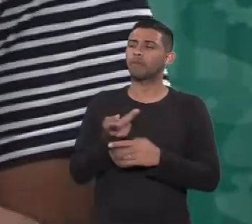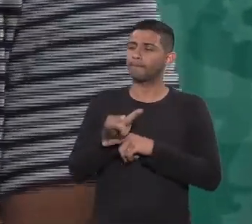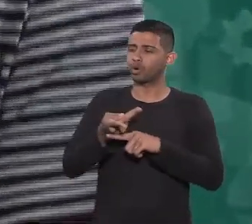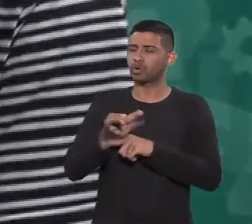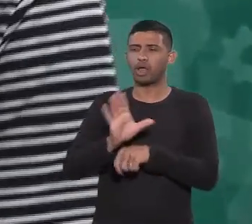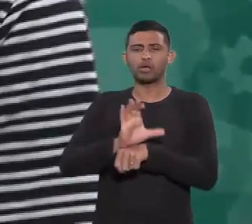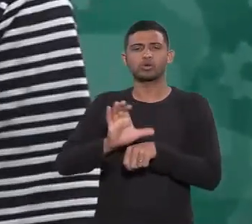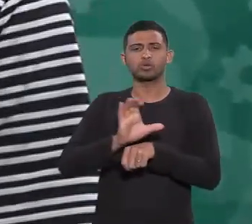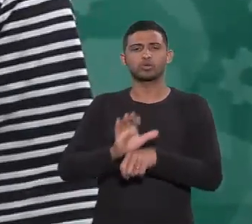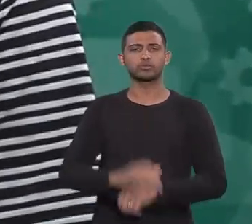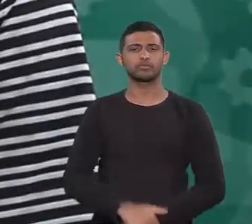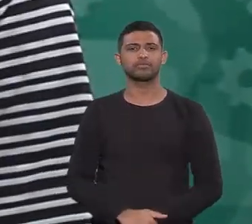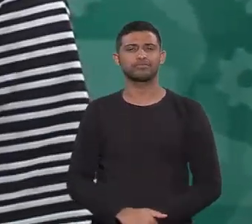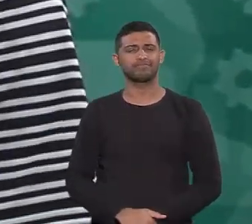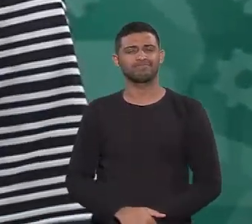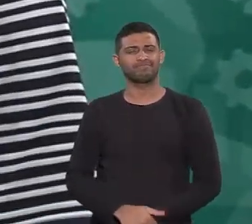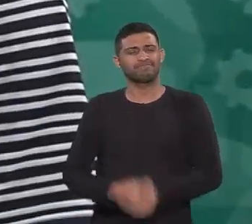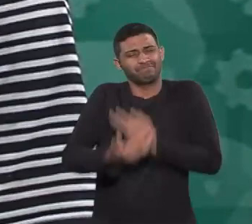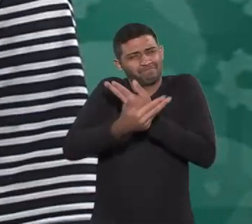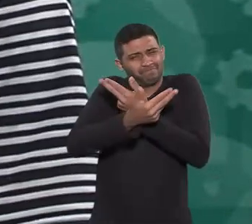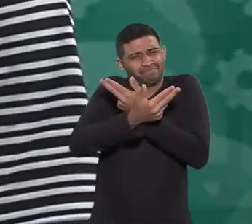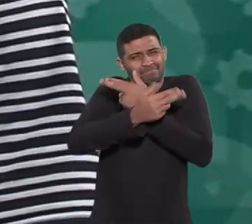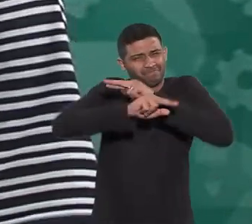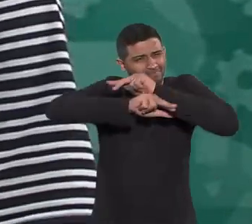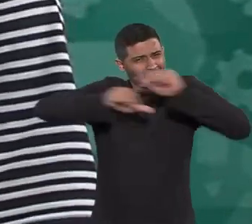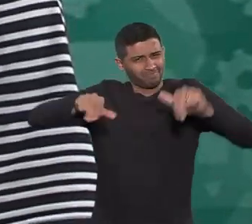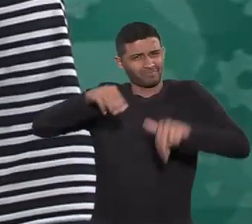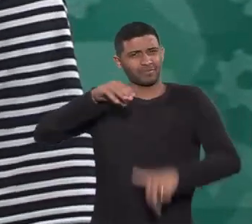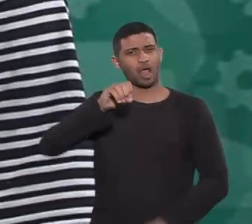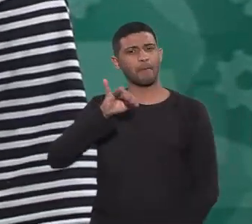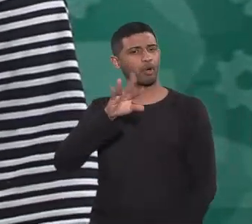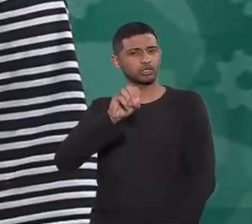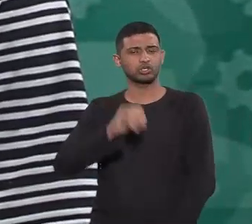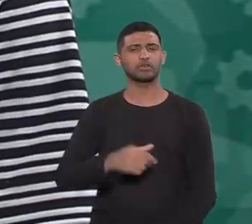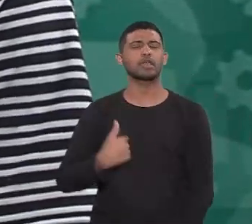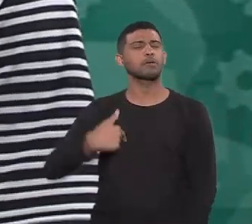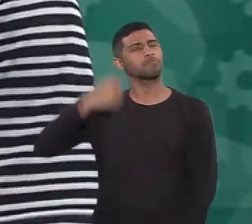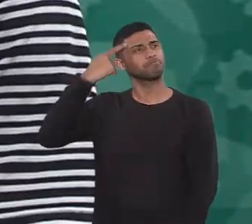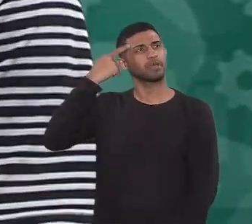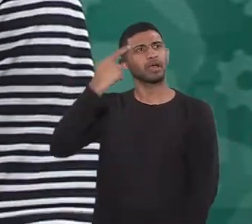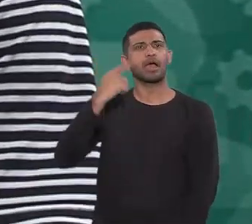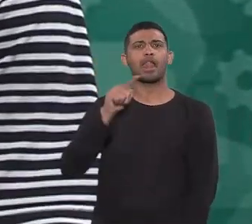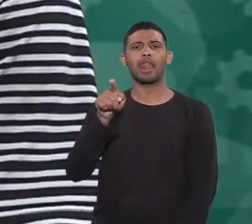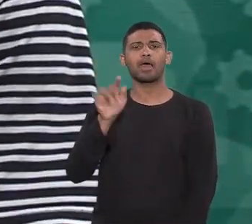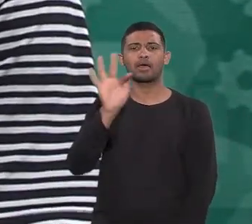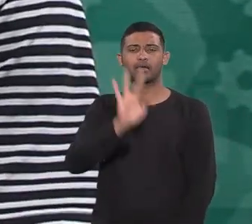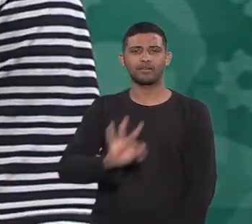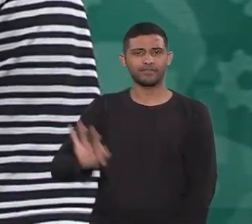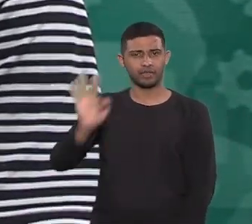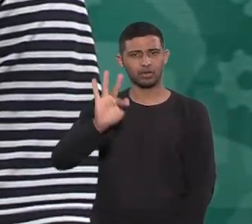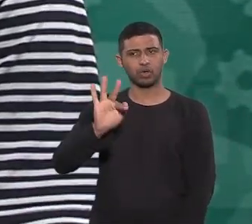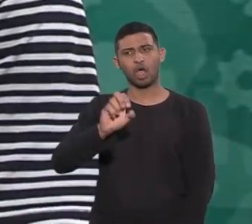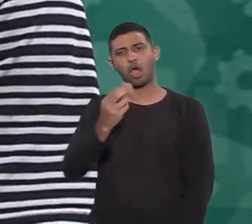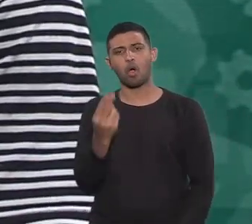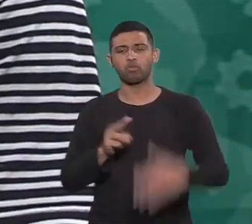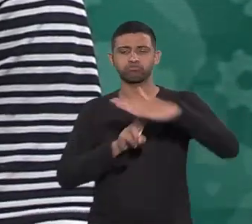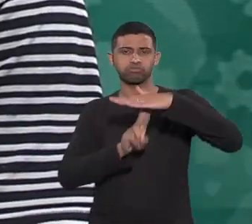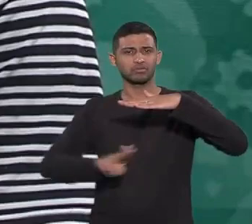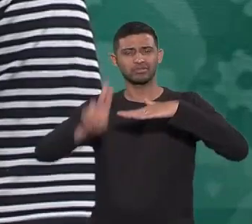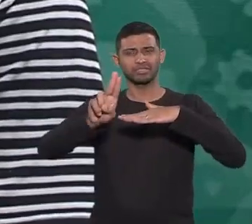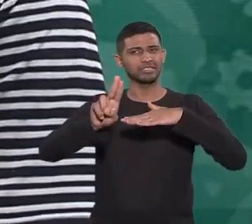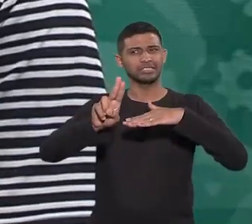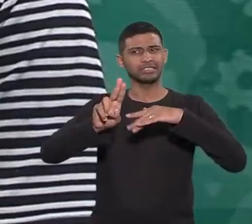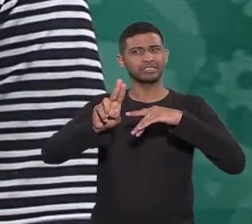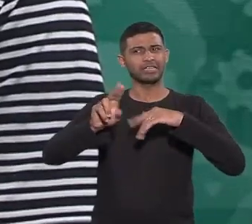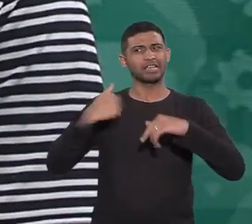decidi procurar o curso por diversos motivos. Eu tinha uma ideia que a faculdade e a universidade eram